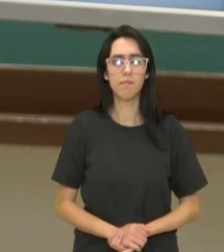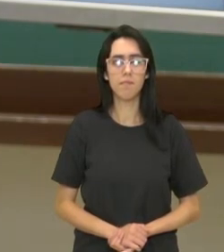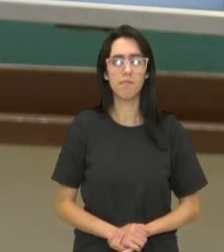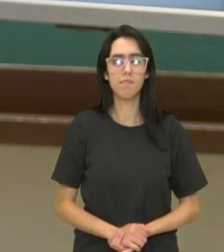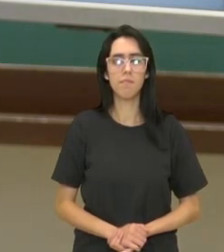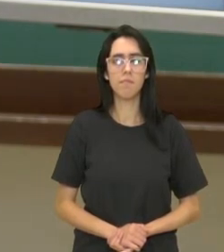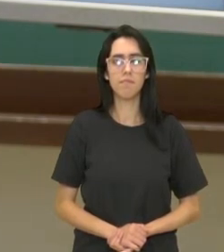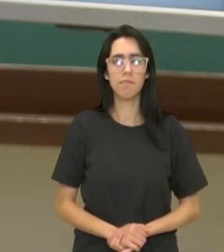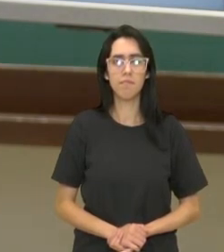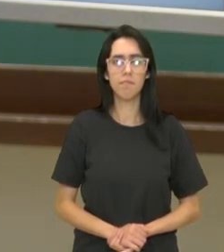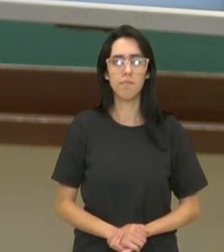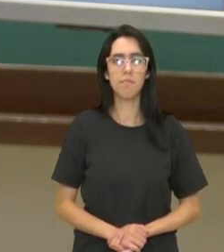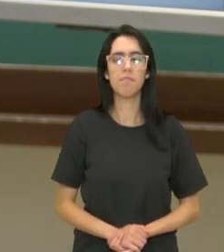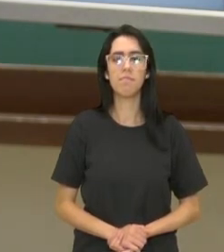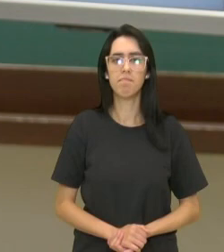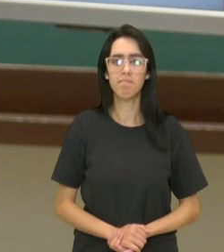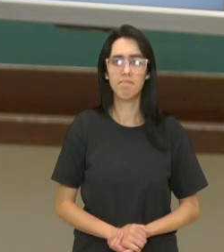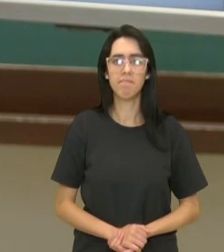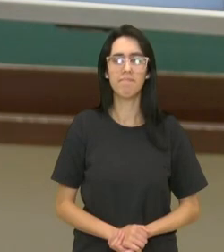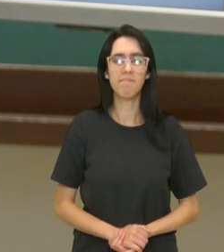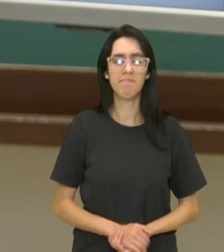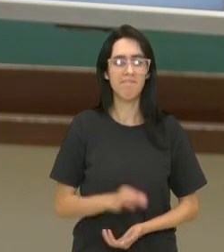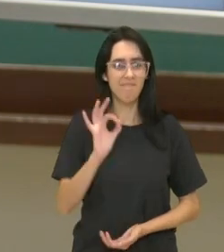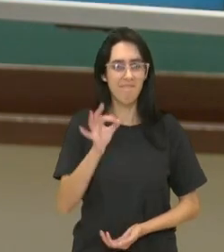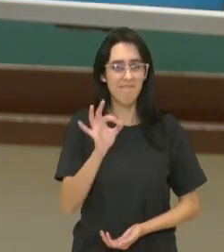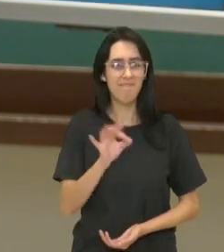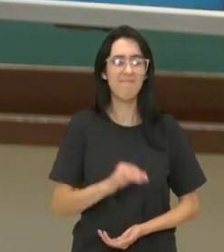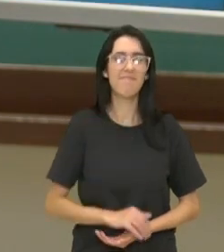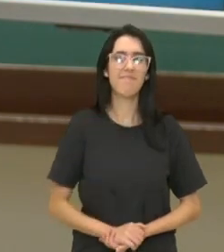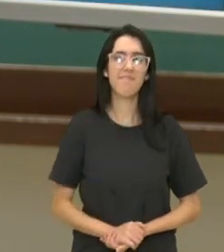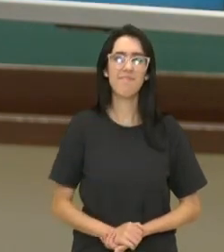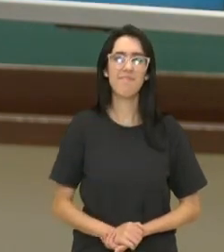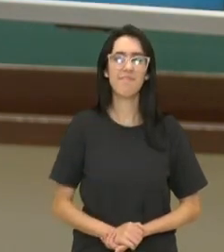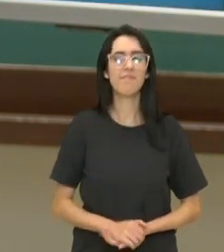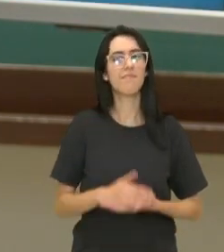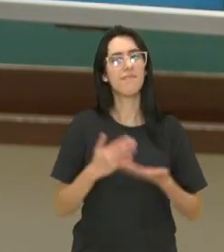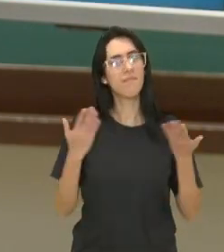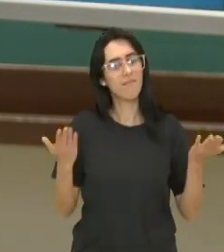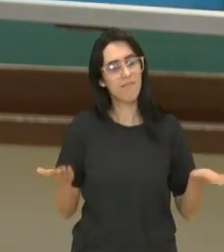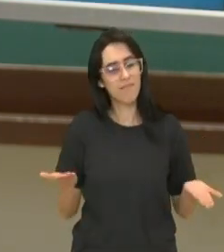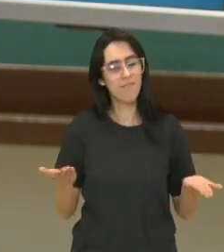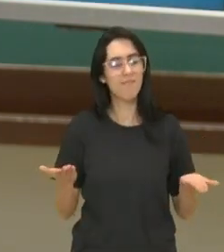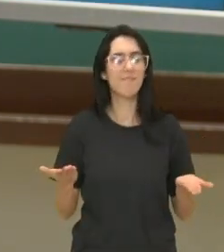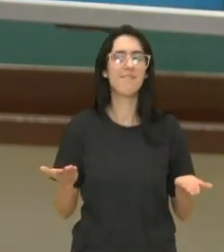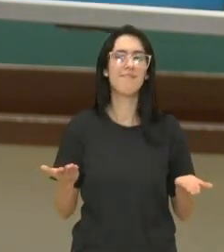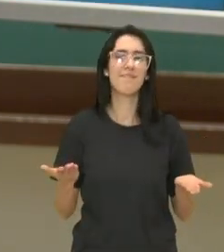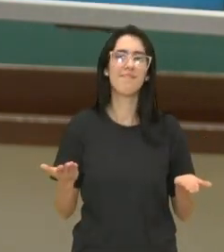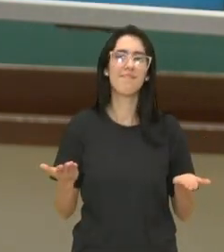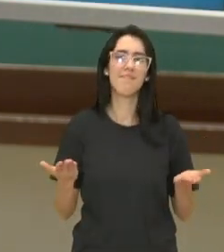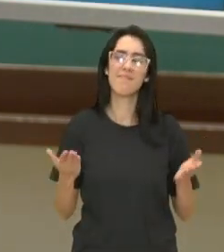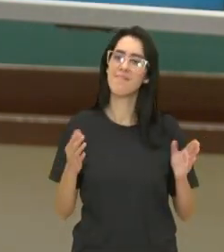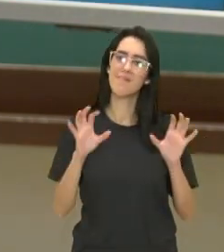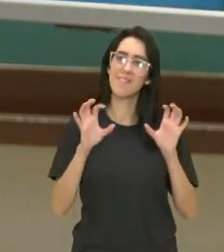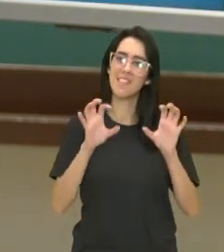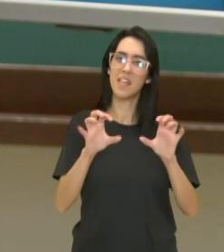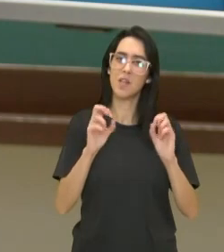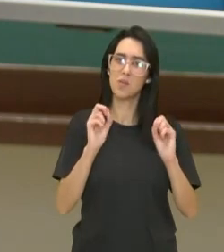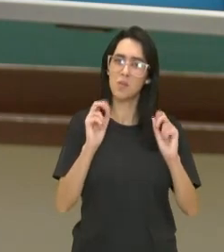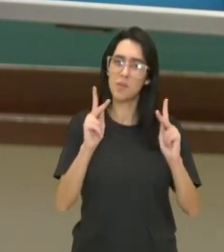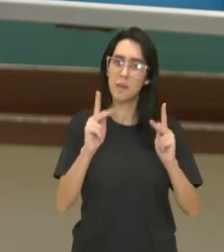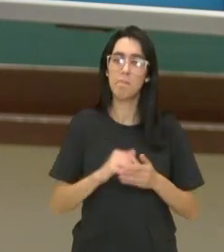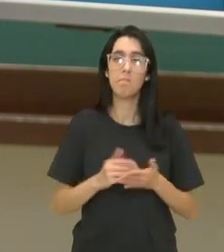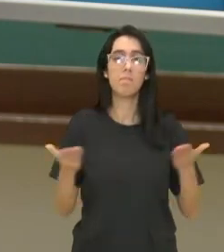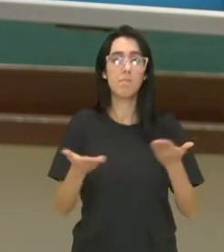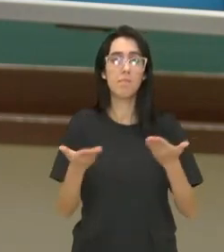surpreendido com a notícia certo então císticos é isto